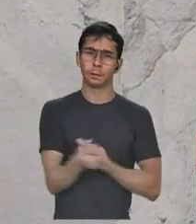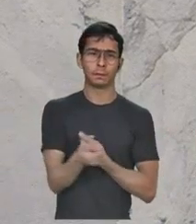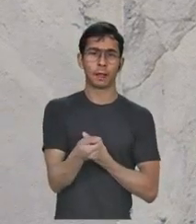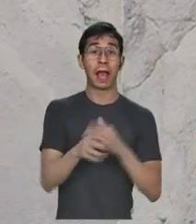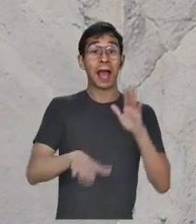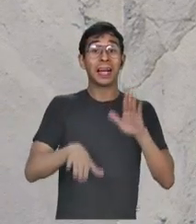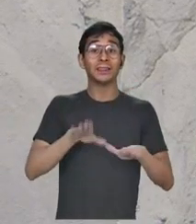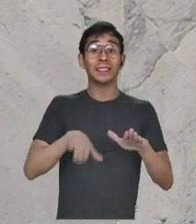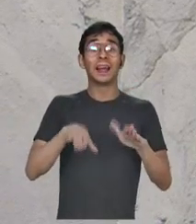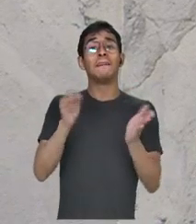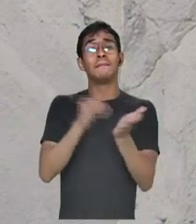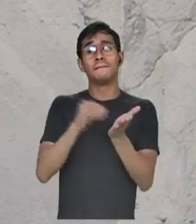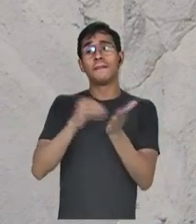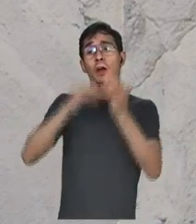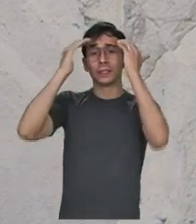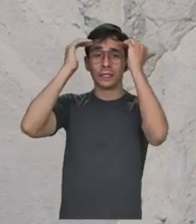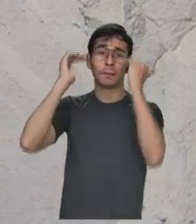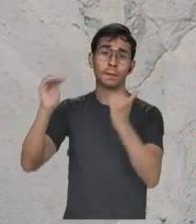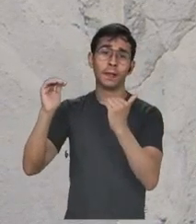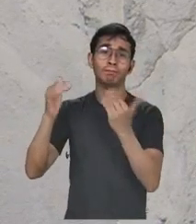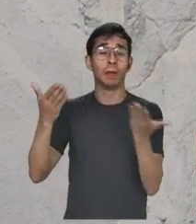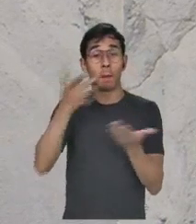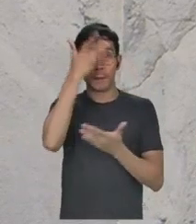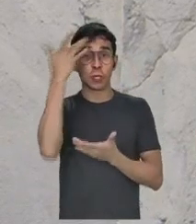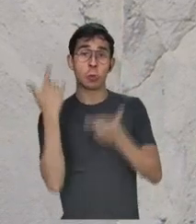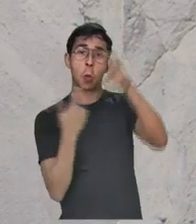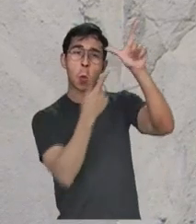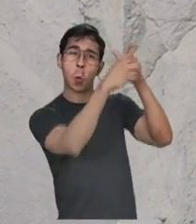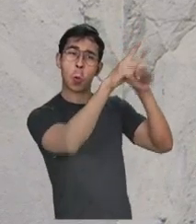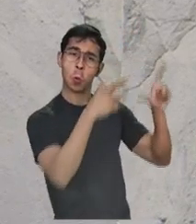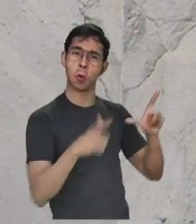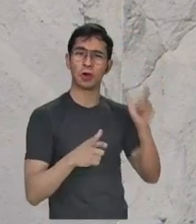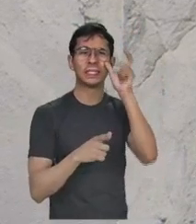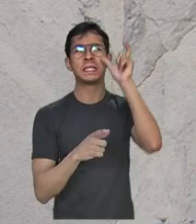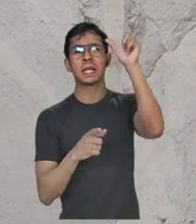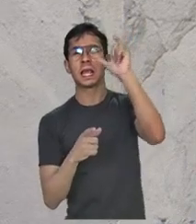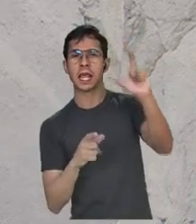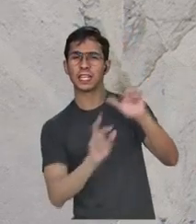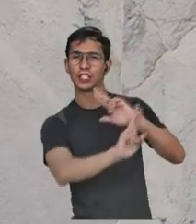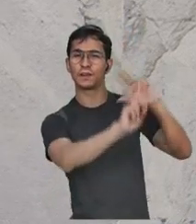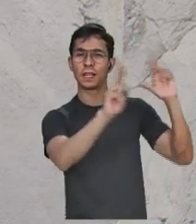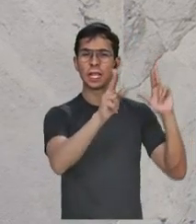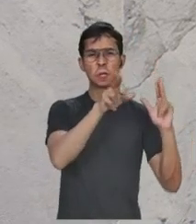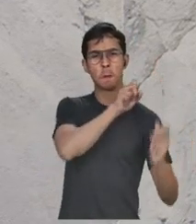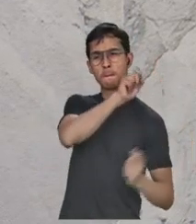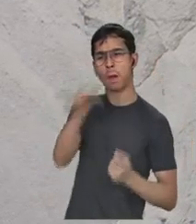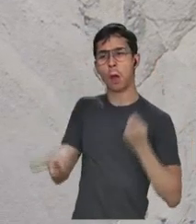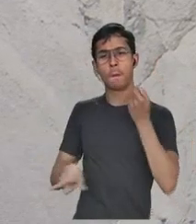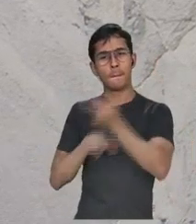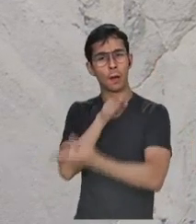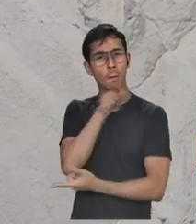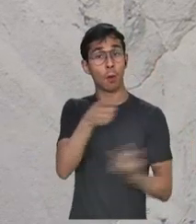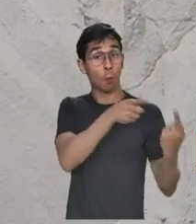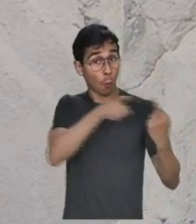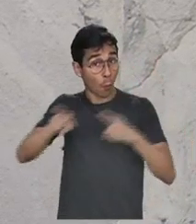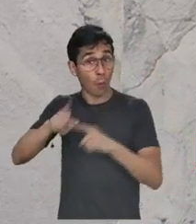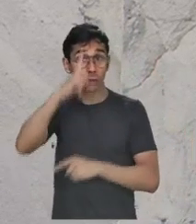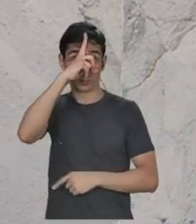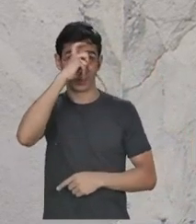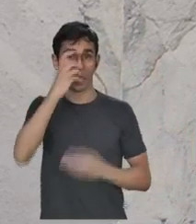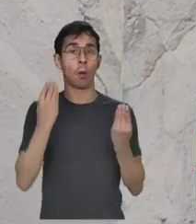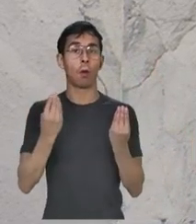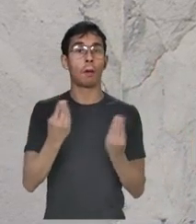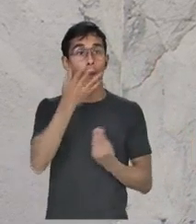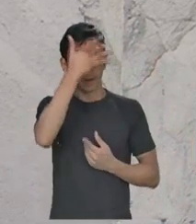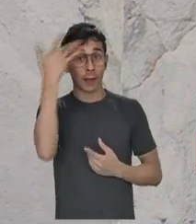estão sofrendo ataque sai por parte de pessoas com outros interesses e por parte da imprensa também as pessoas em vez de juntar pra